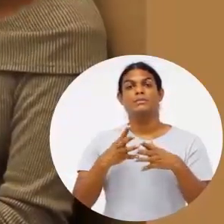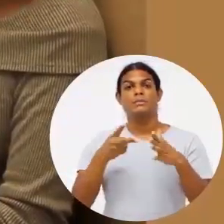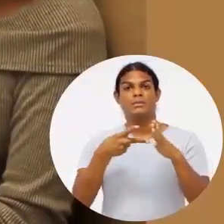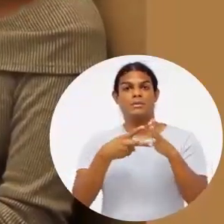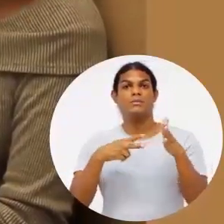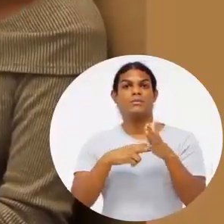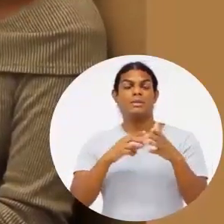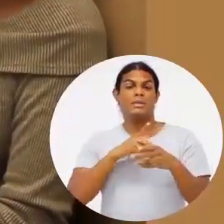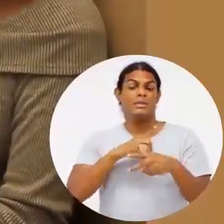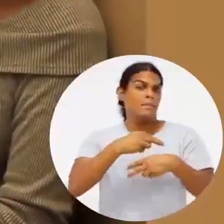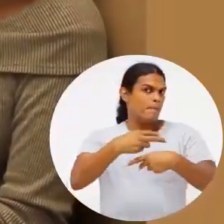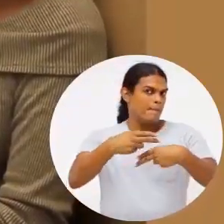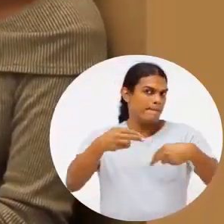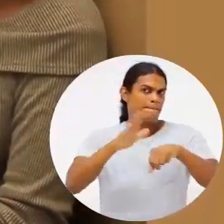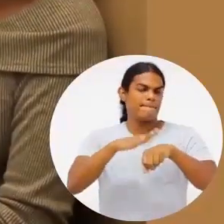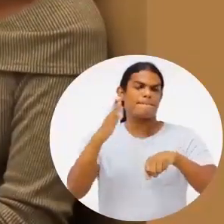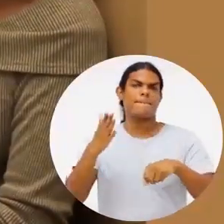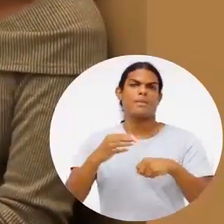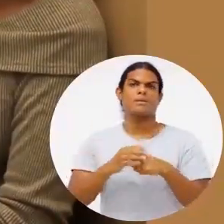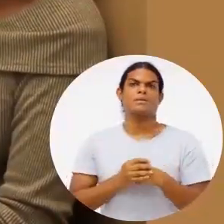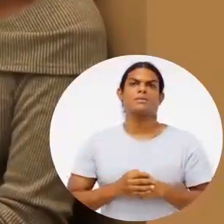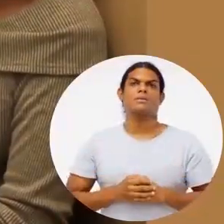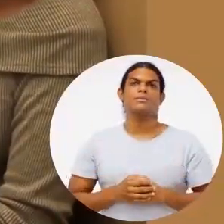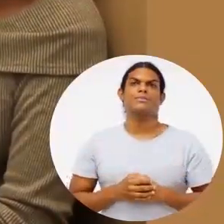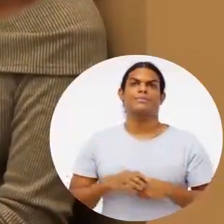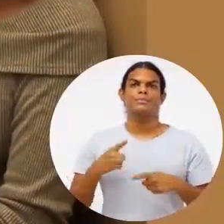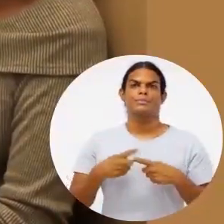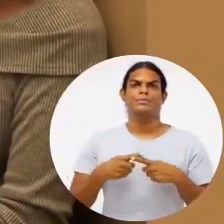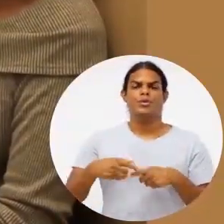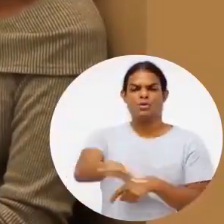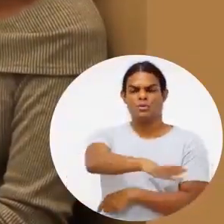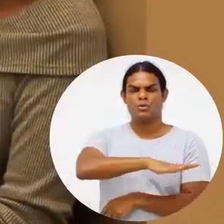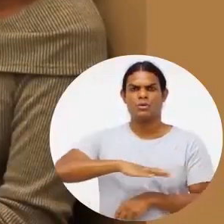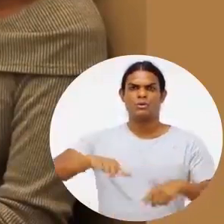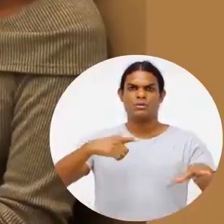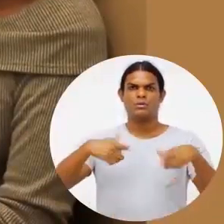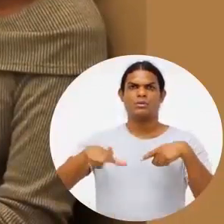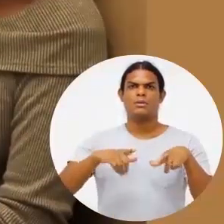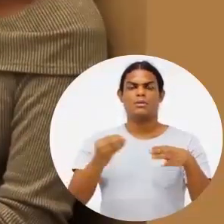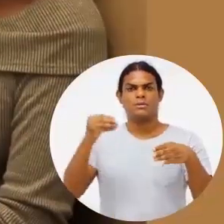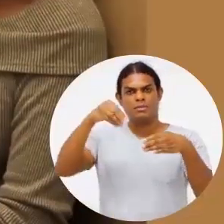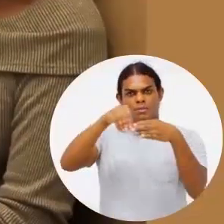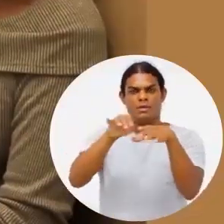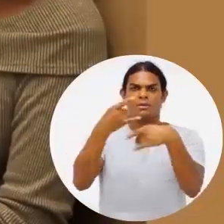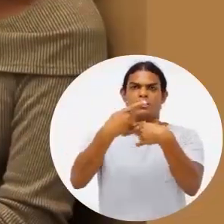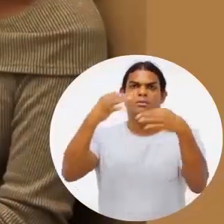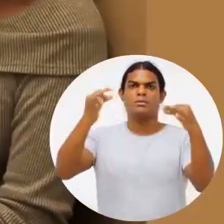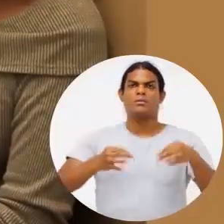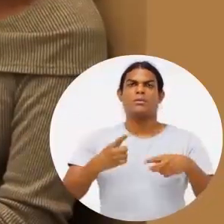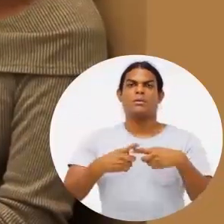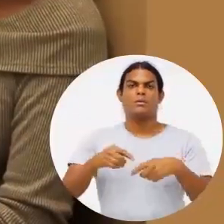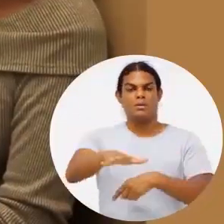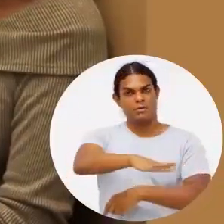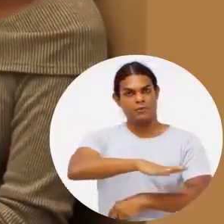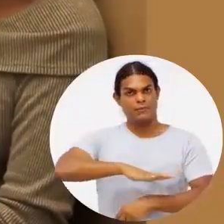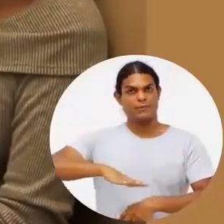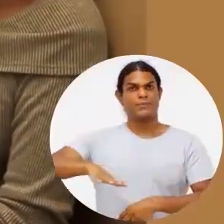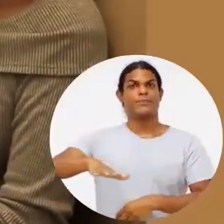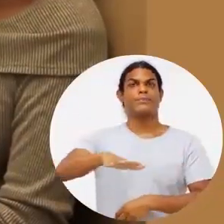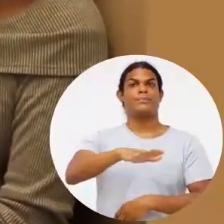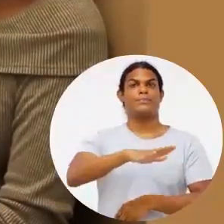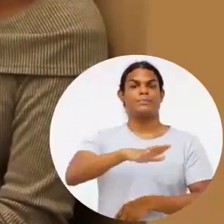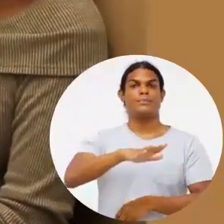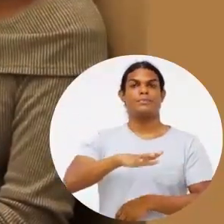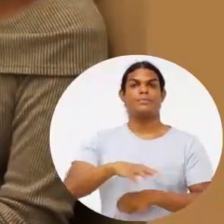que esses elementos. O posto de trabalho faz parte da ergonomia do ambiente construído? Faz, porque o ambiente está ocupado